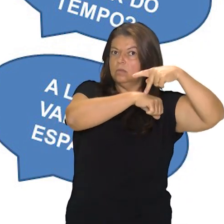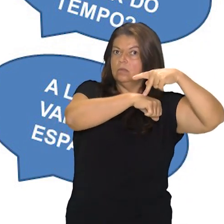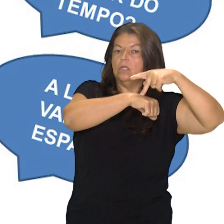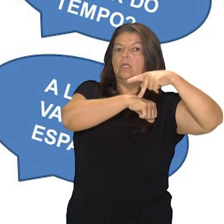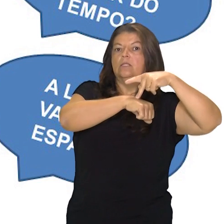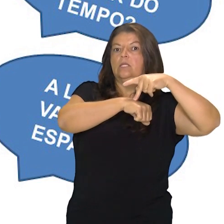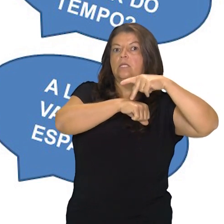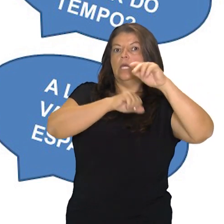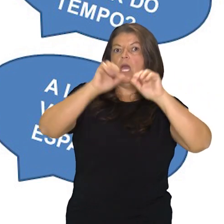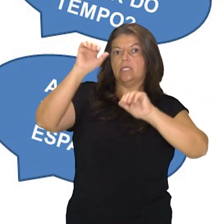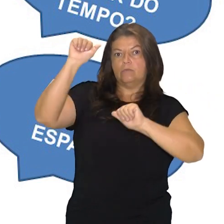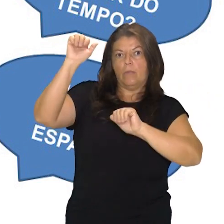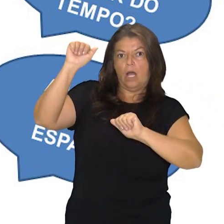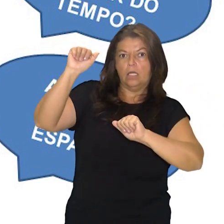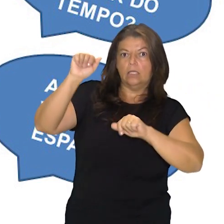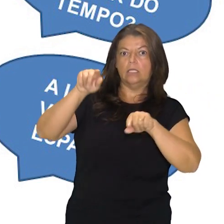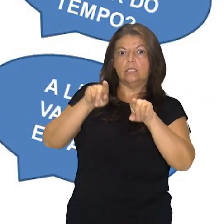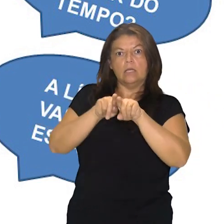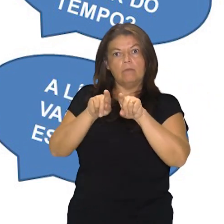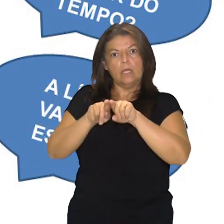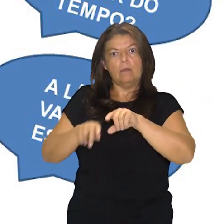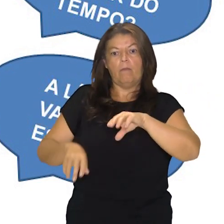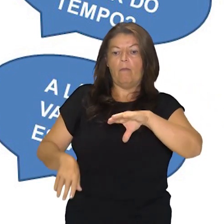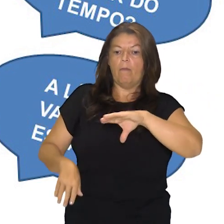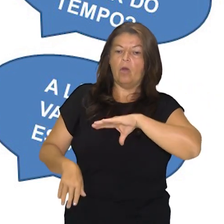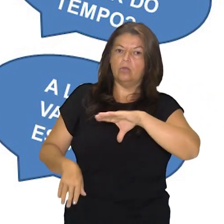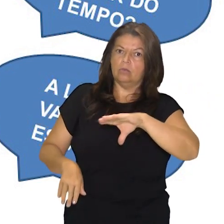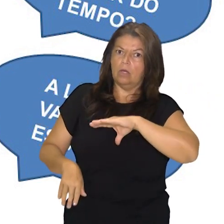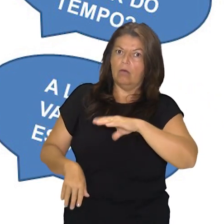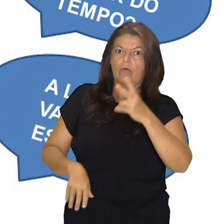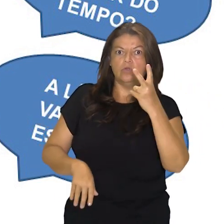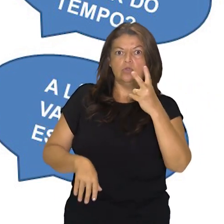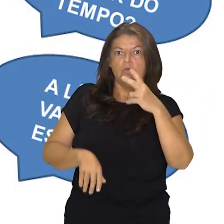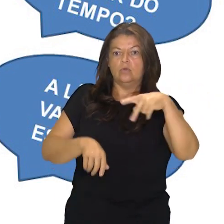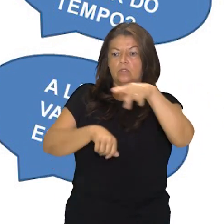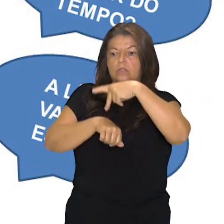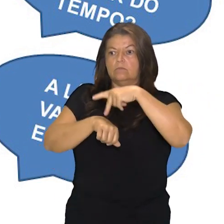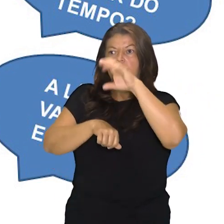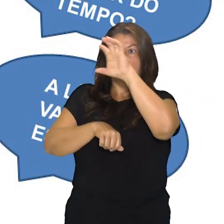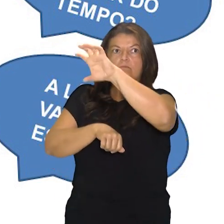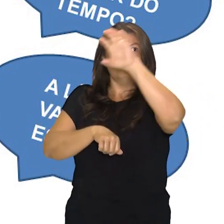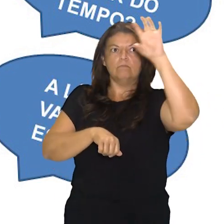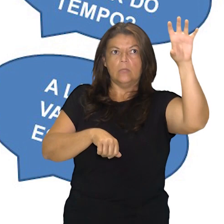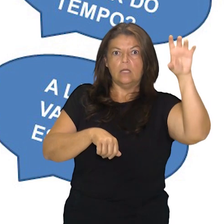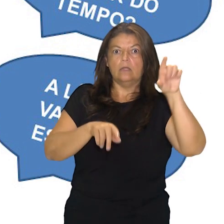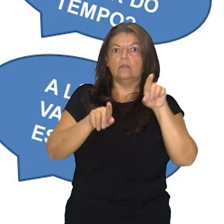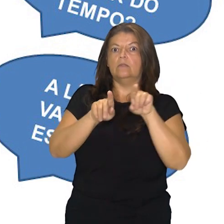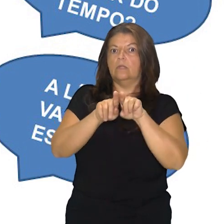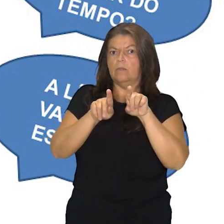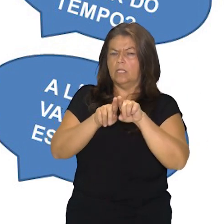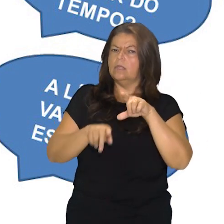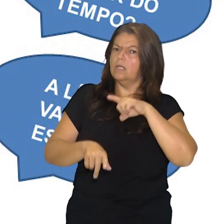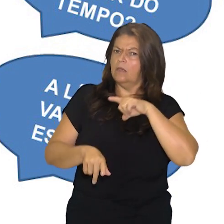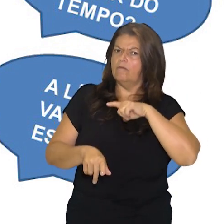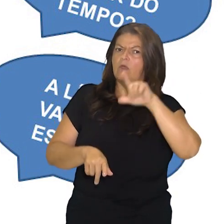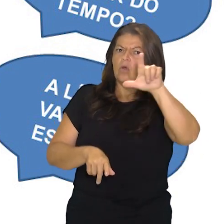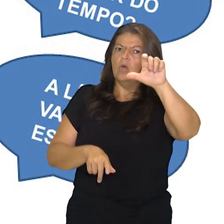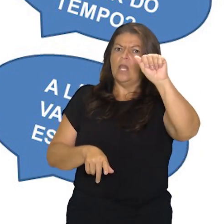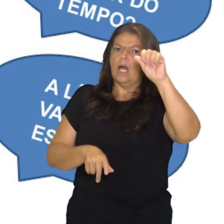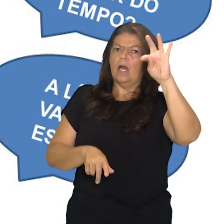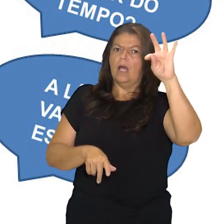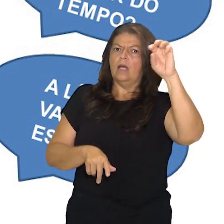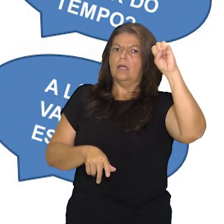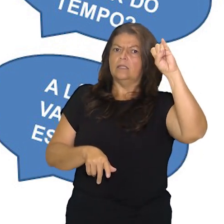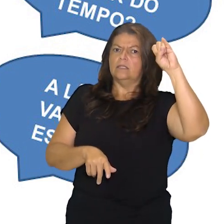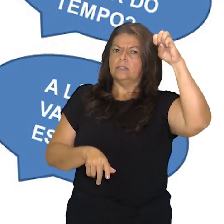e Portugal, e ela teve origem no latim vulgar. Existiu o latim clássico, que era